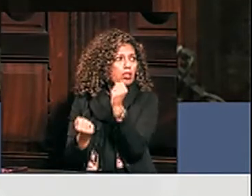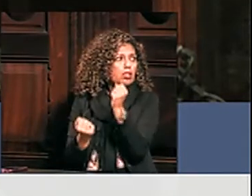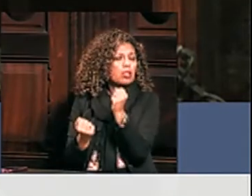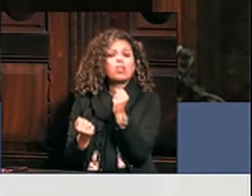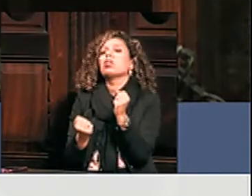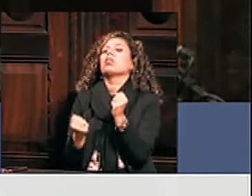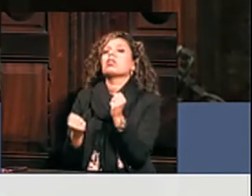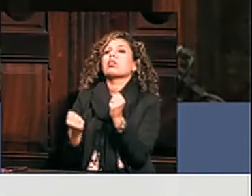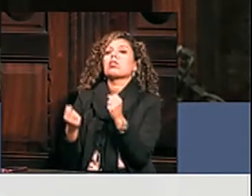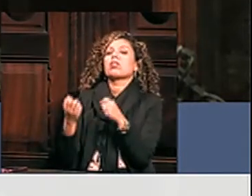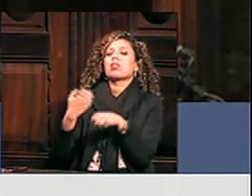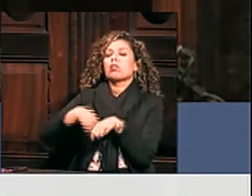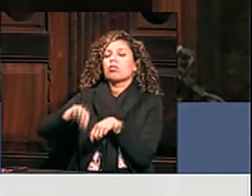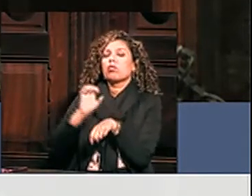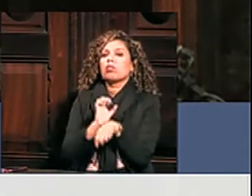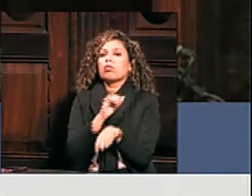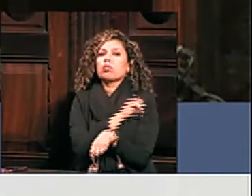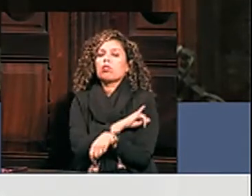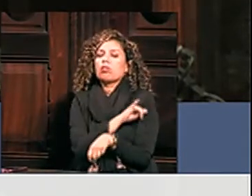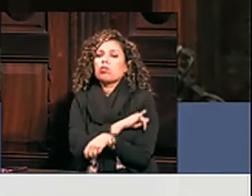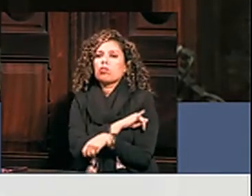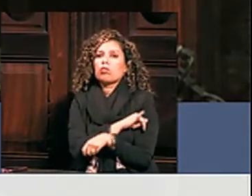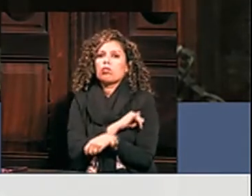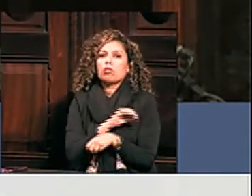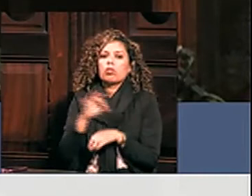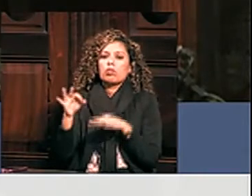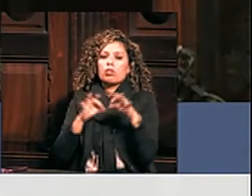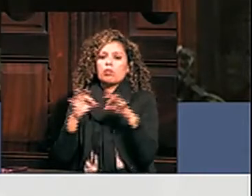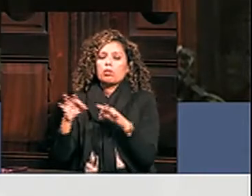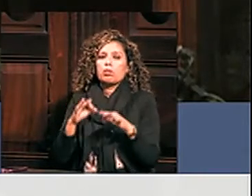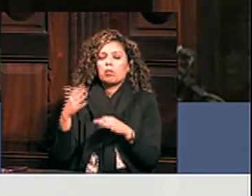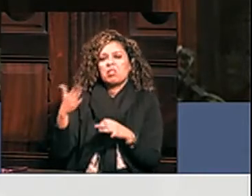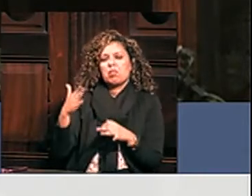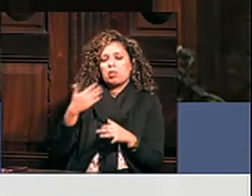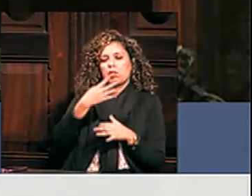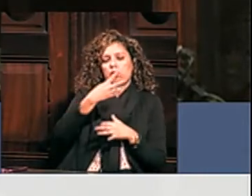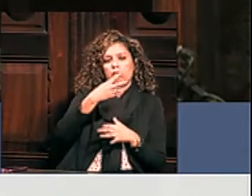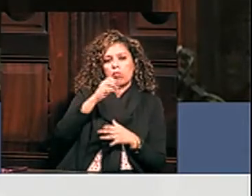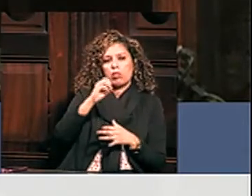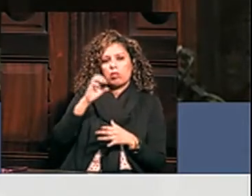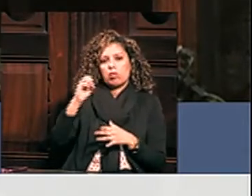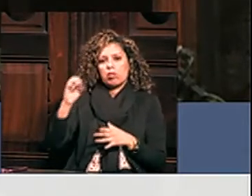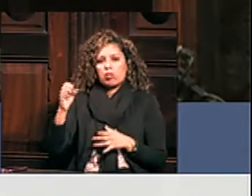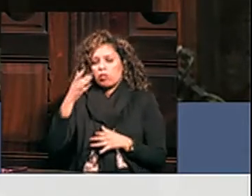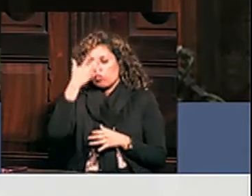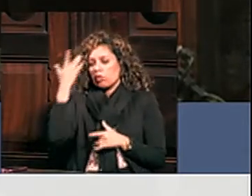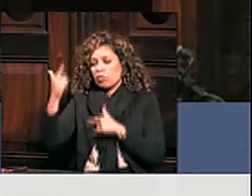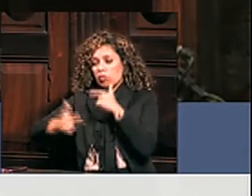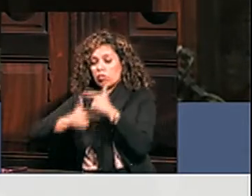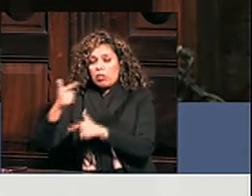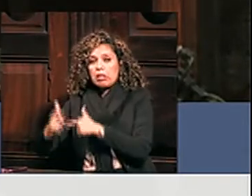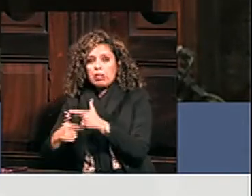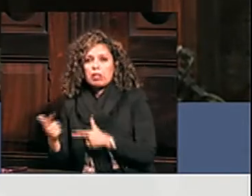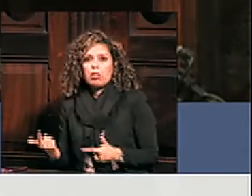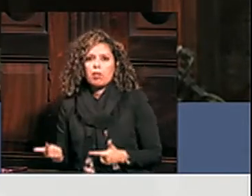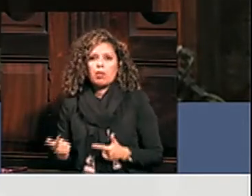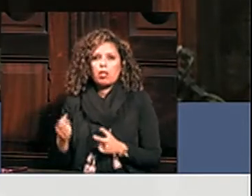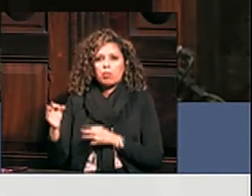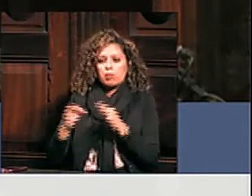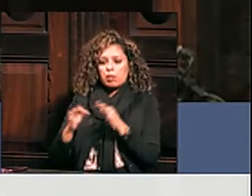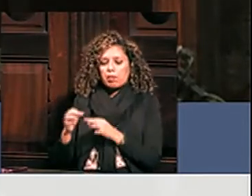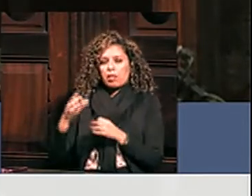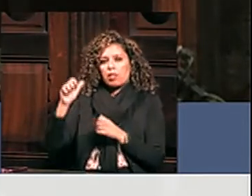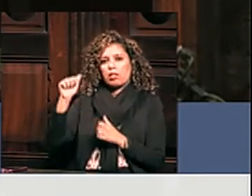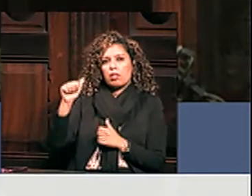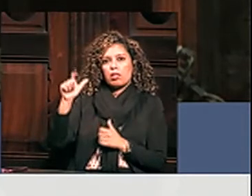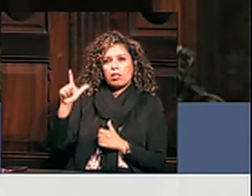de Estado do Rio de Janeiro, que hoje tem em torno de 400 funcionários e produz álcool combustível para o Estado